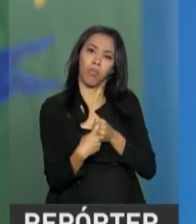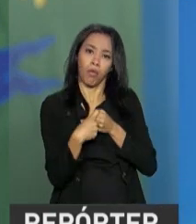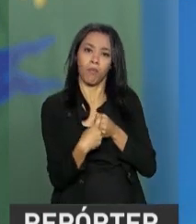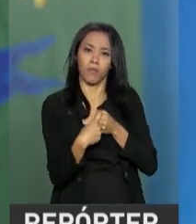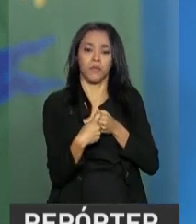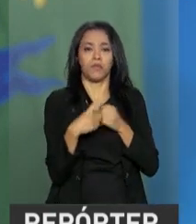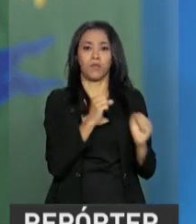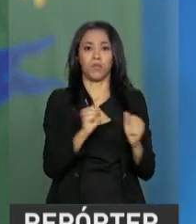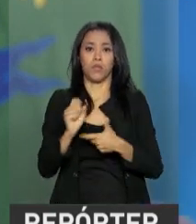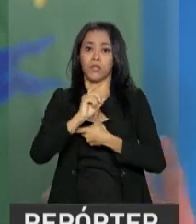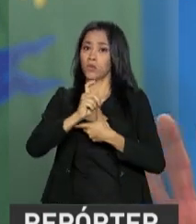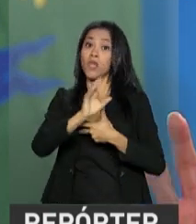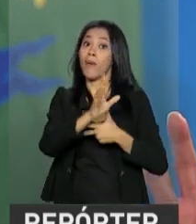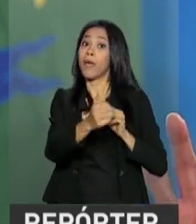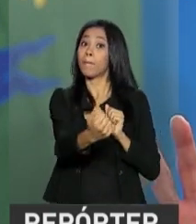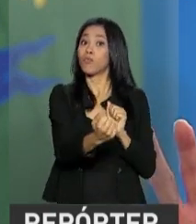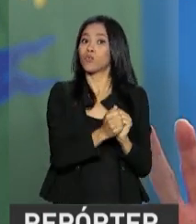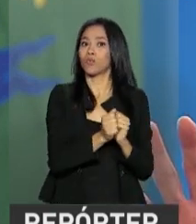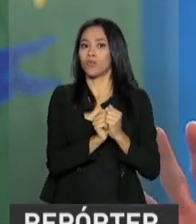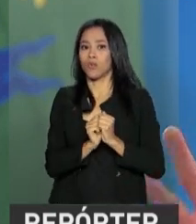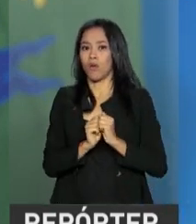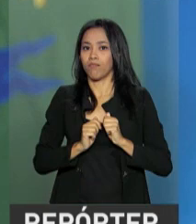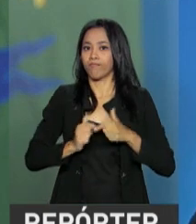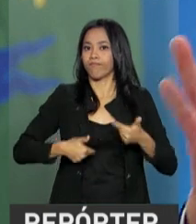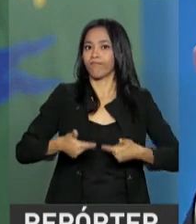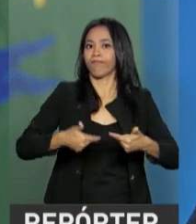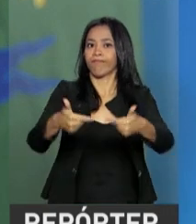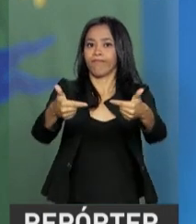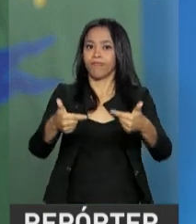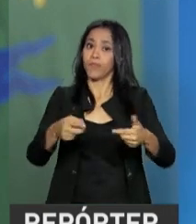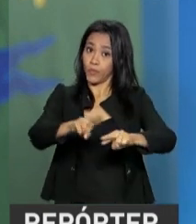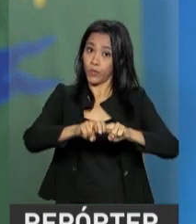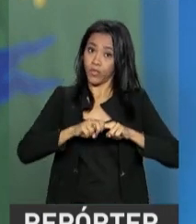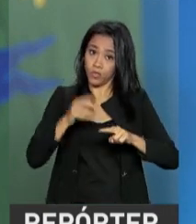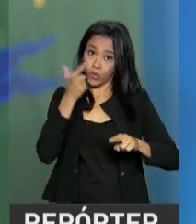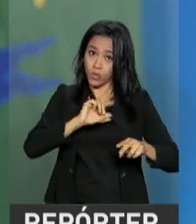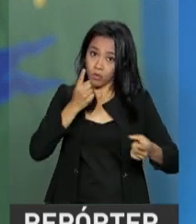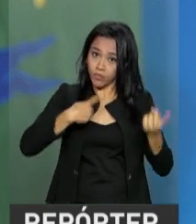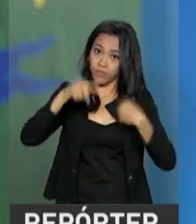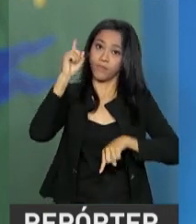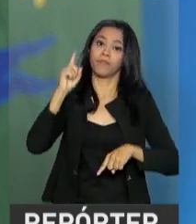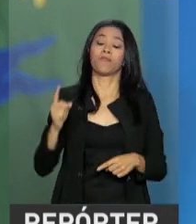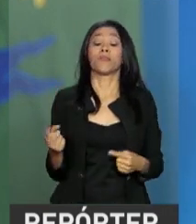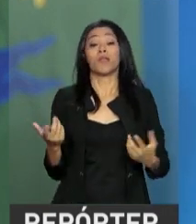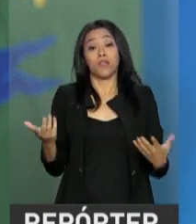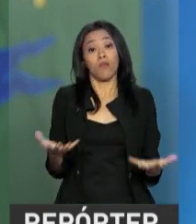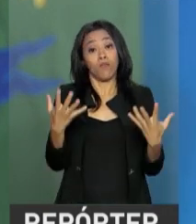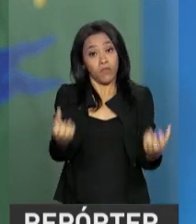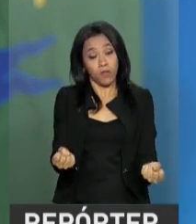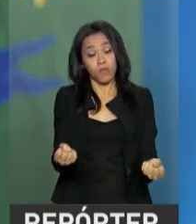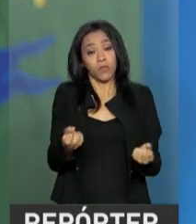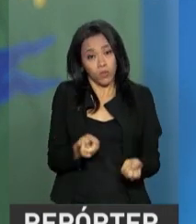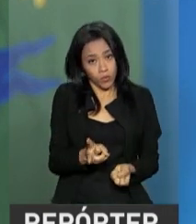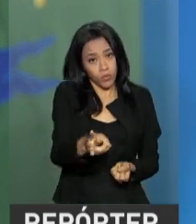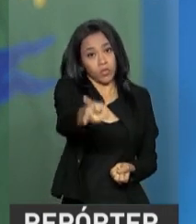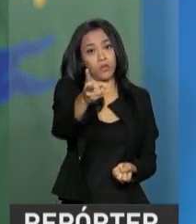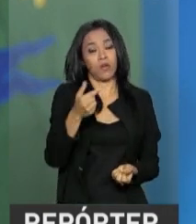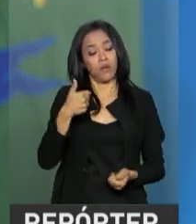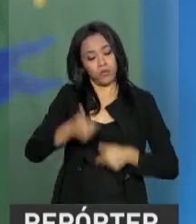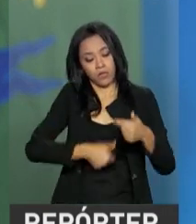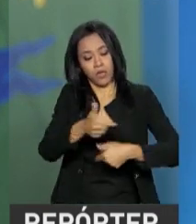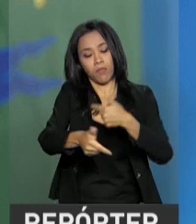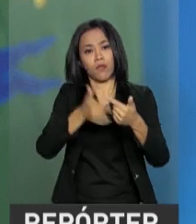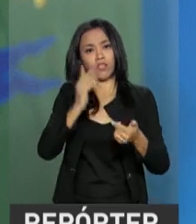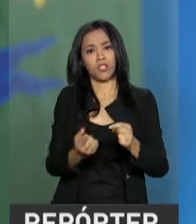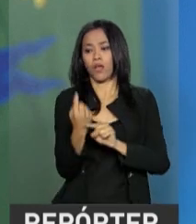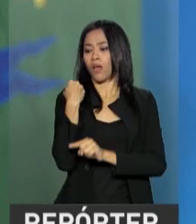do poder executivo nos governaram juntos e isso é que deu resultado portanto vamos completar a obra que